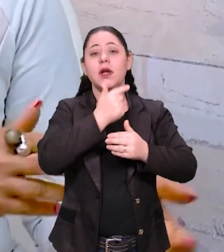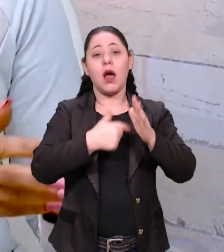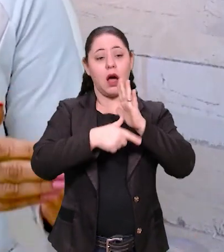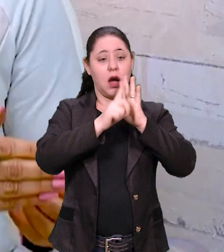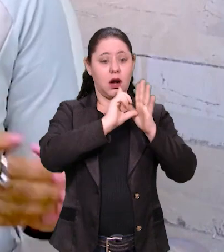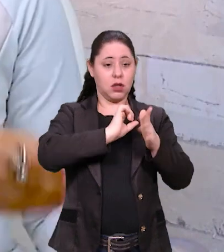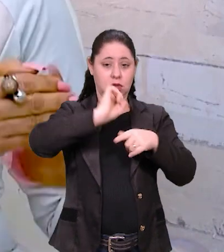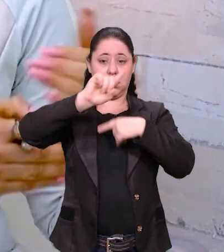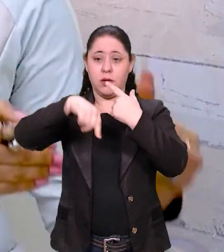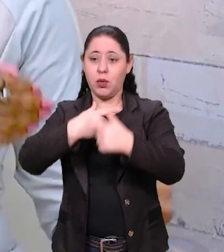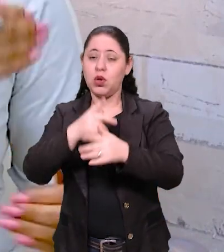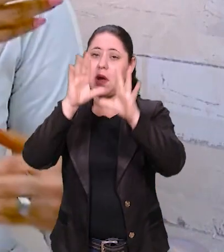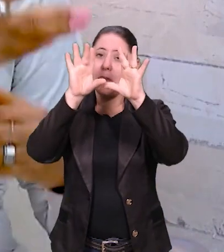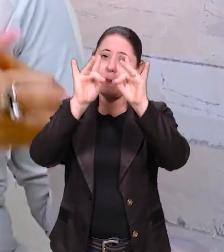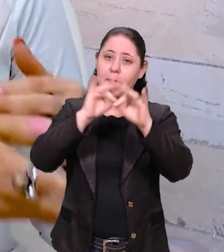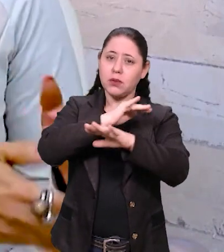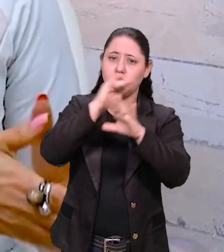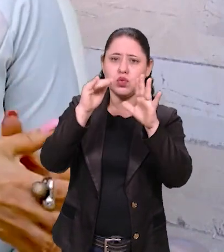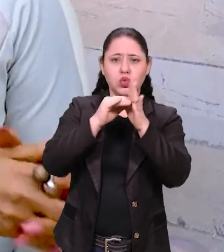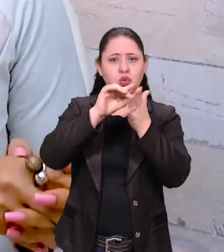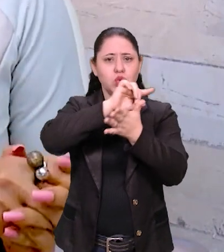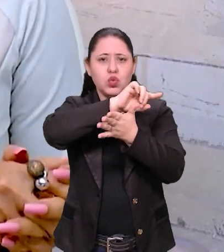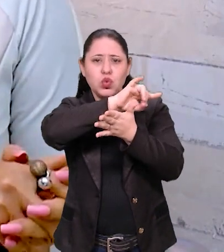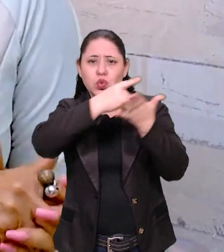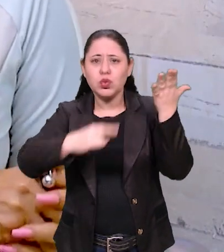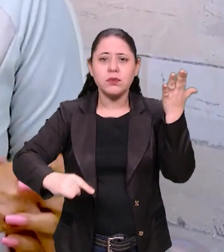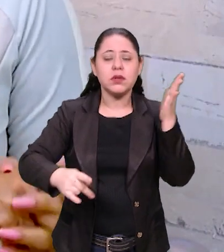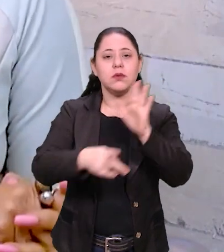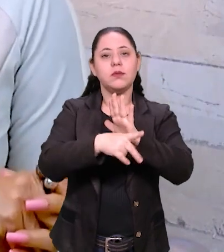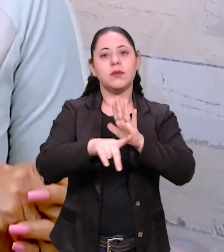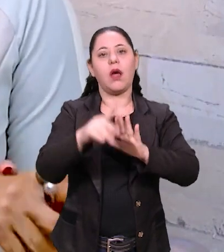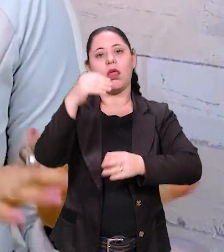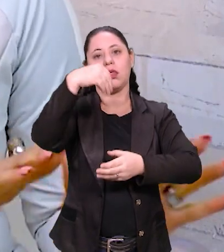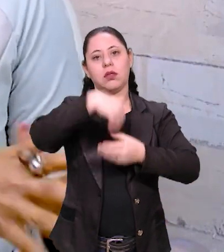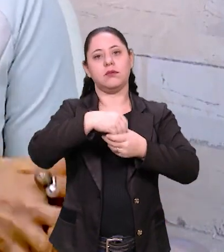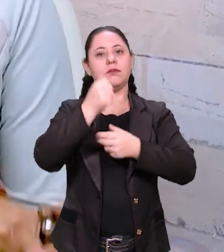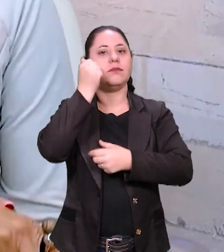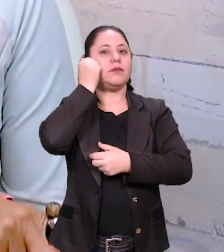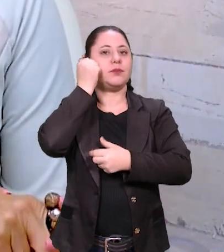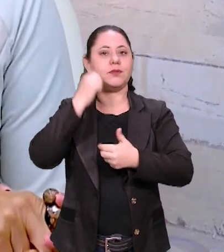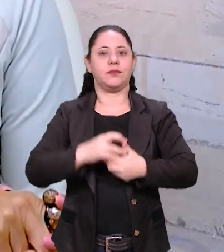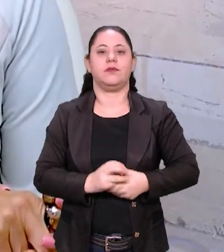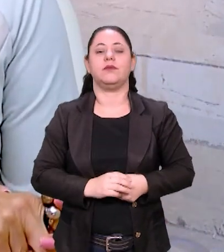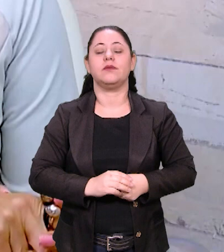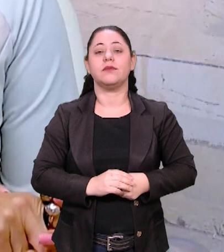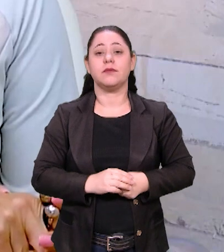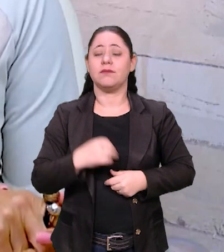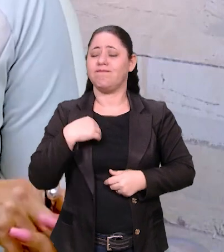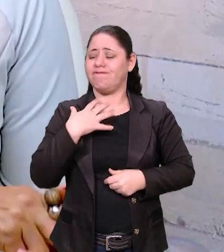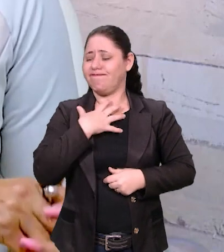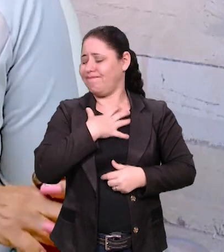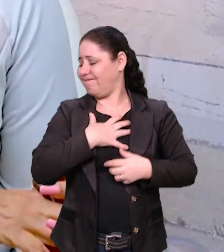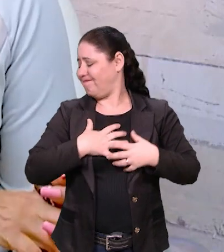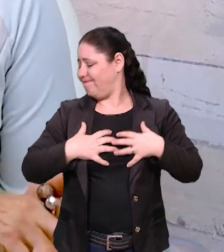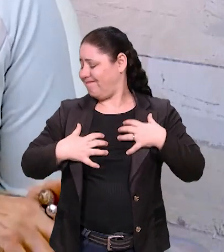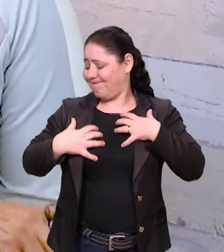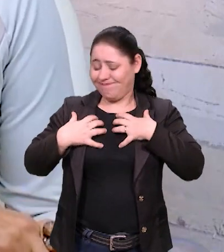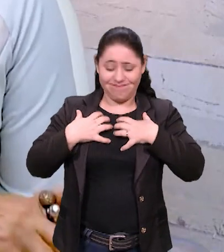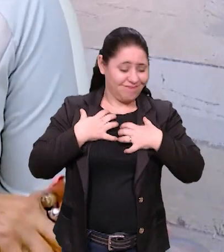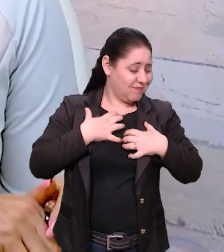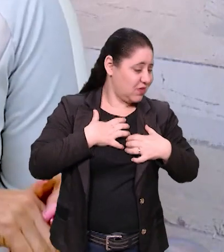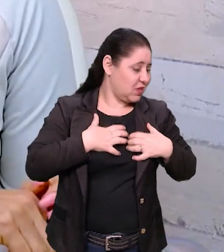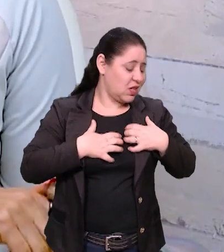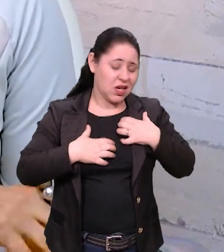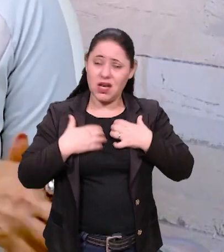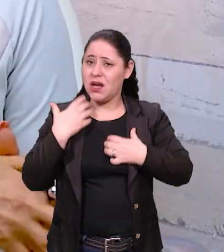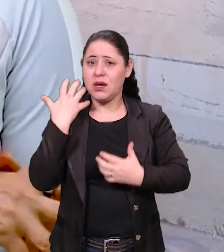Procedimentos de antes e depois, protocolos, tudo, documento, tudo no celular, estava tudo ali no celular. E aquela sensação